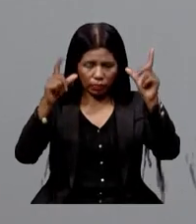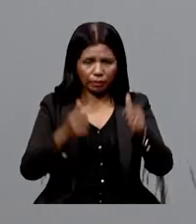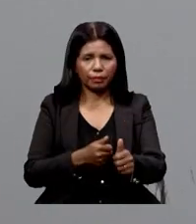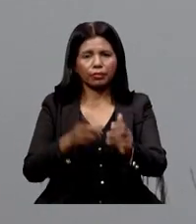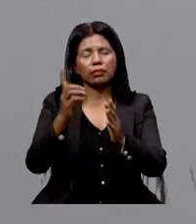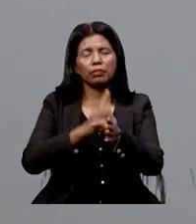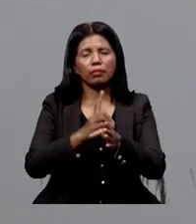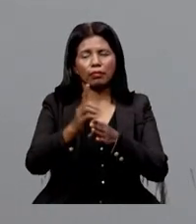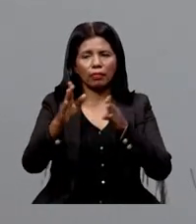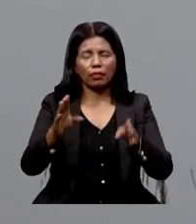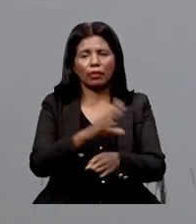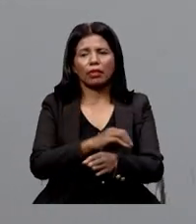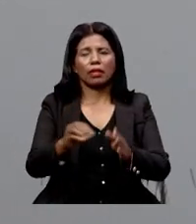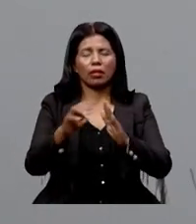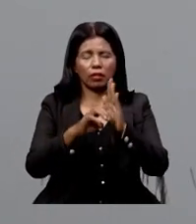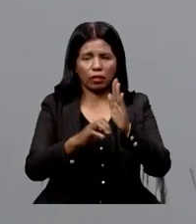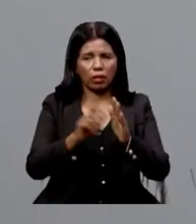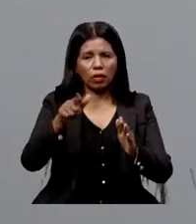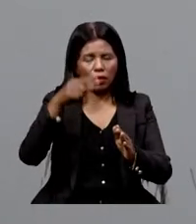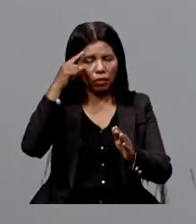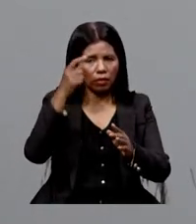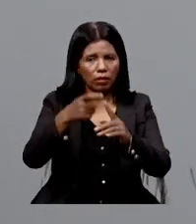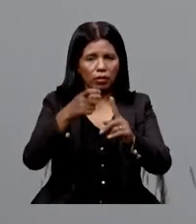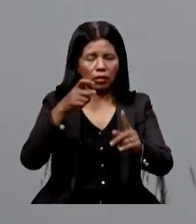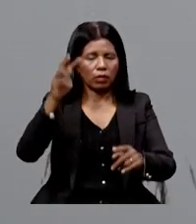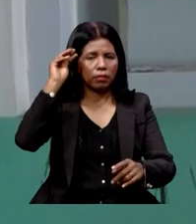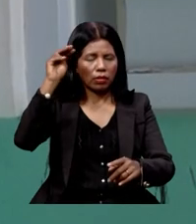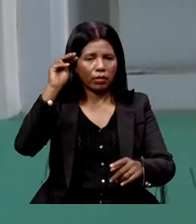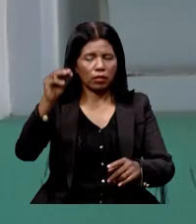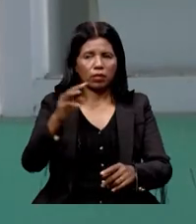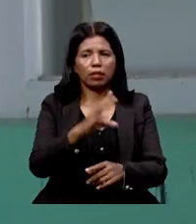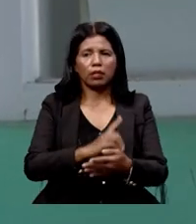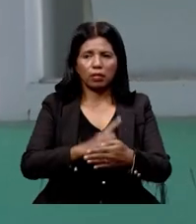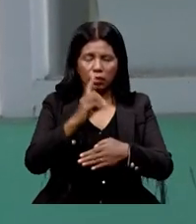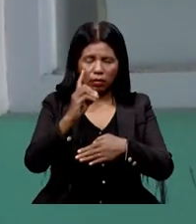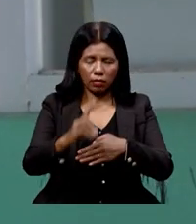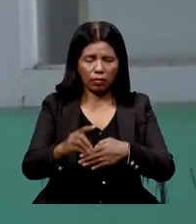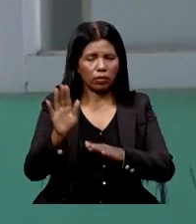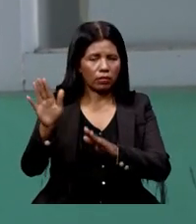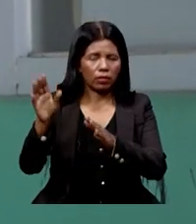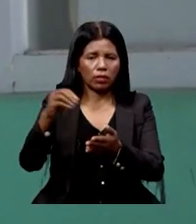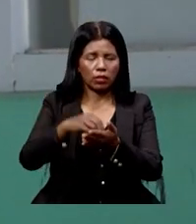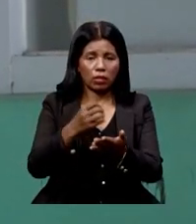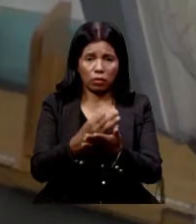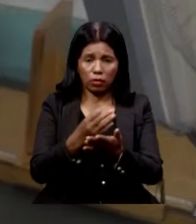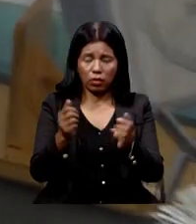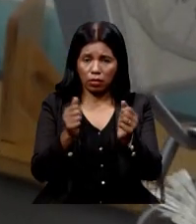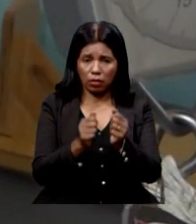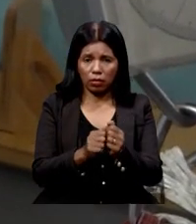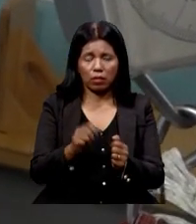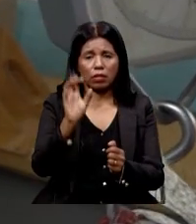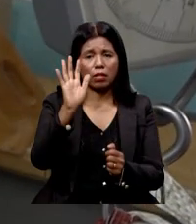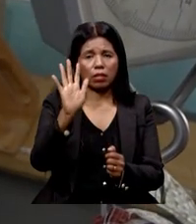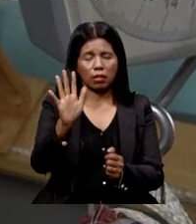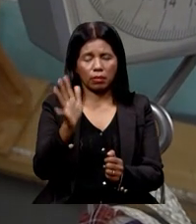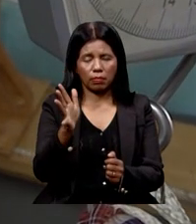diretor executivo Constantil Dinané, Governo, Liu Russi, Ministério de Desenvolvimento Rural, da Ossa no Montante, a Mutu Carrihun